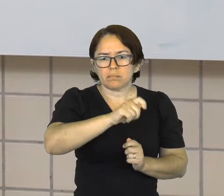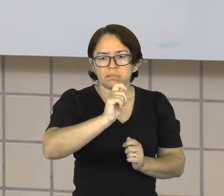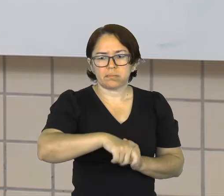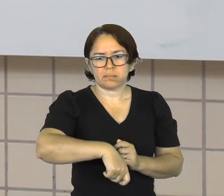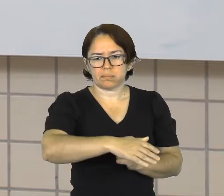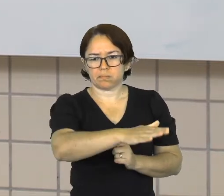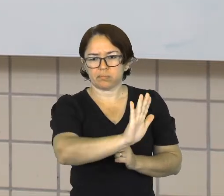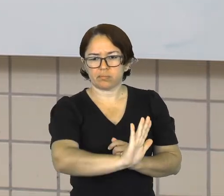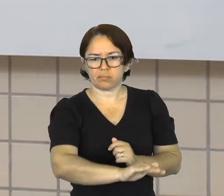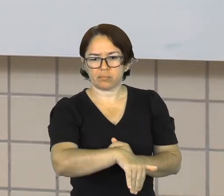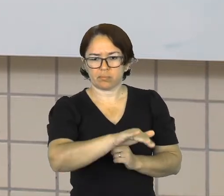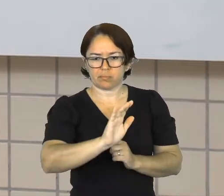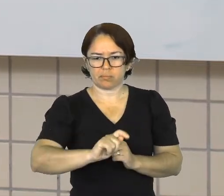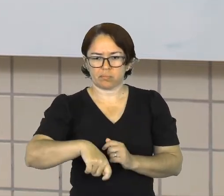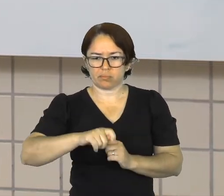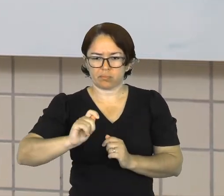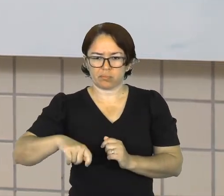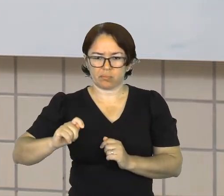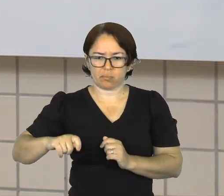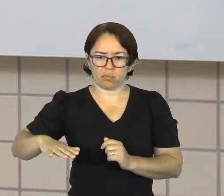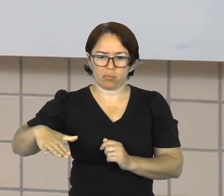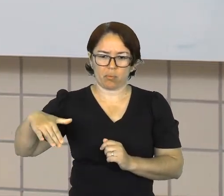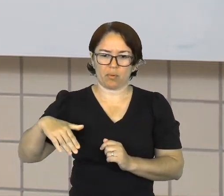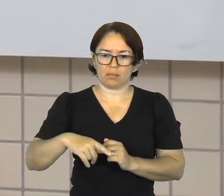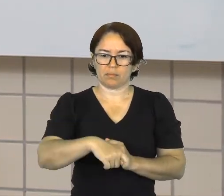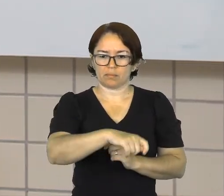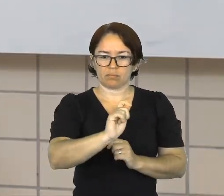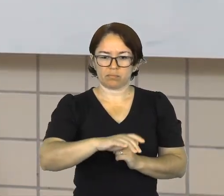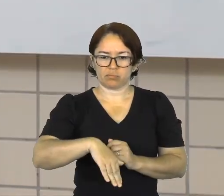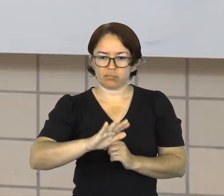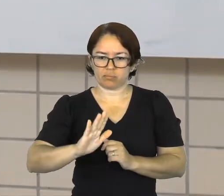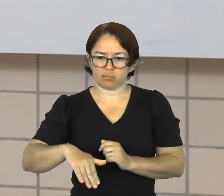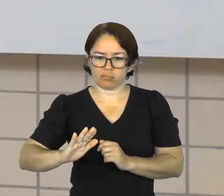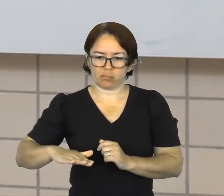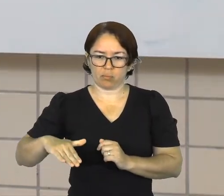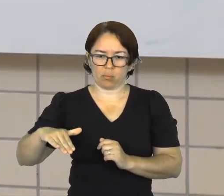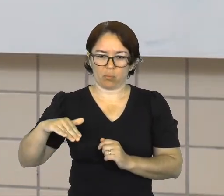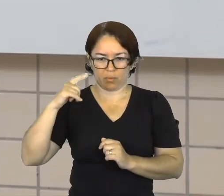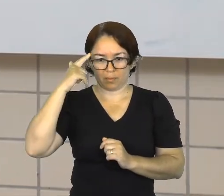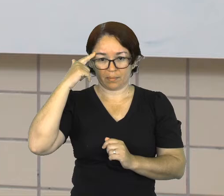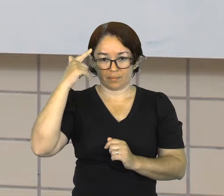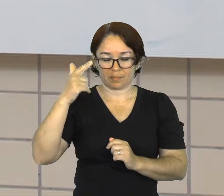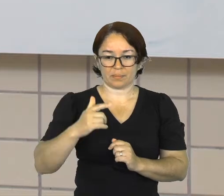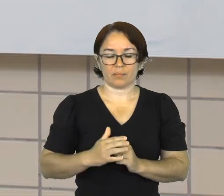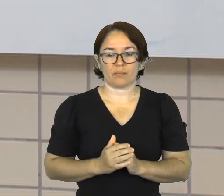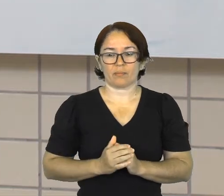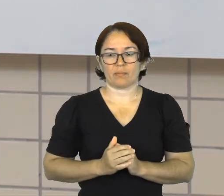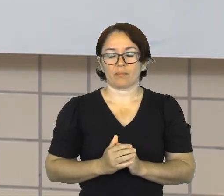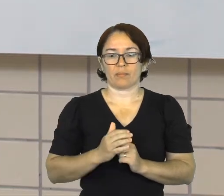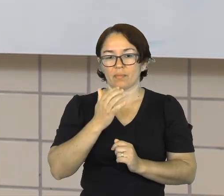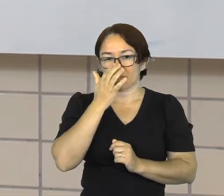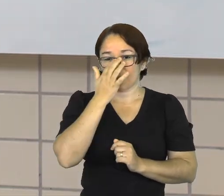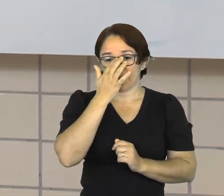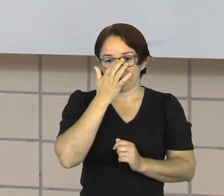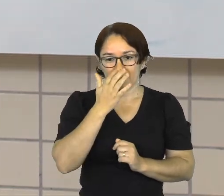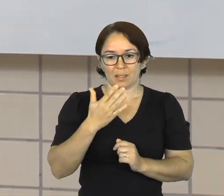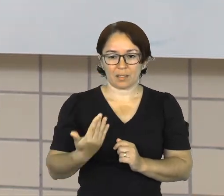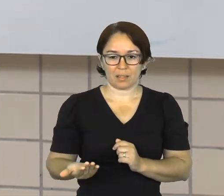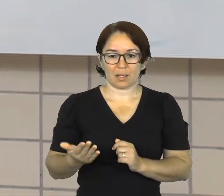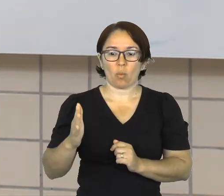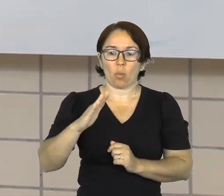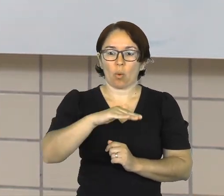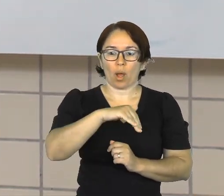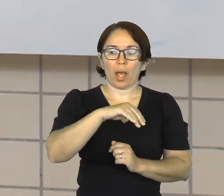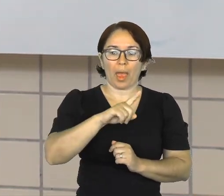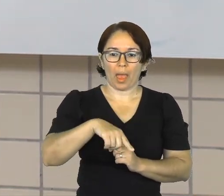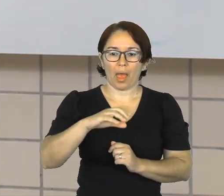seu ponto final, né? Ao seu destino final. Ondas transversais, elas vão se propagar, tá?